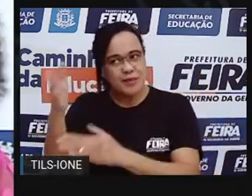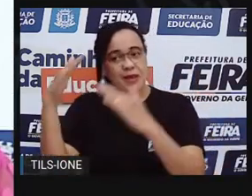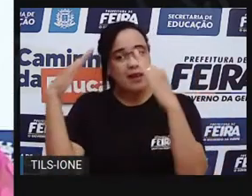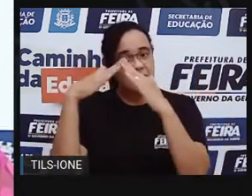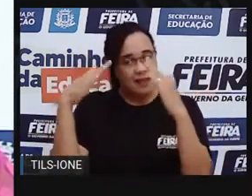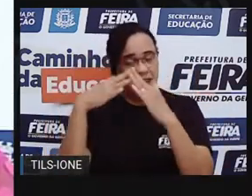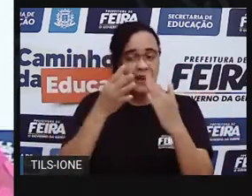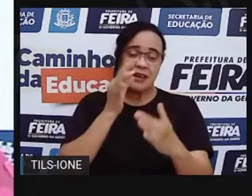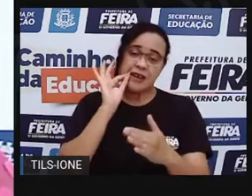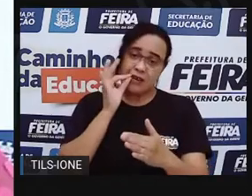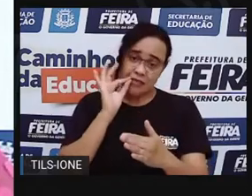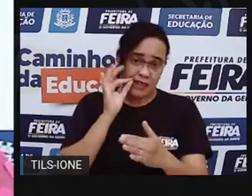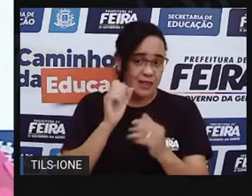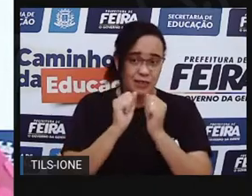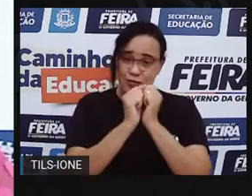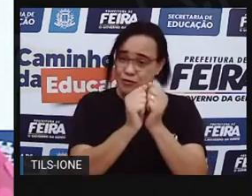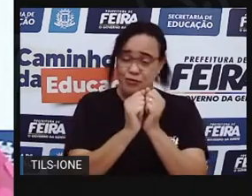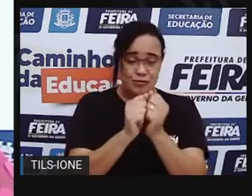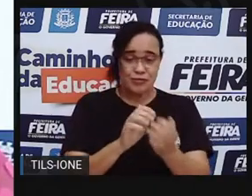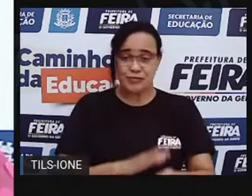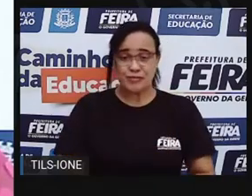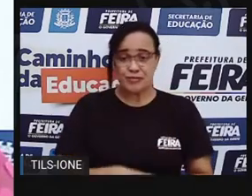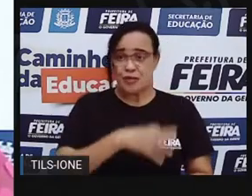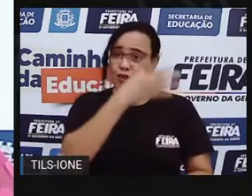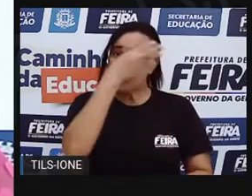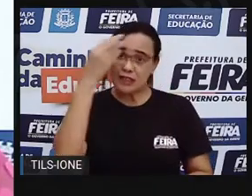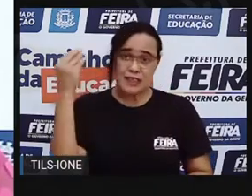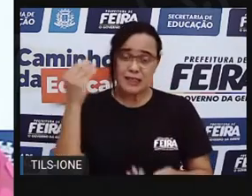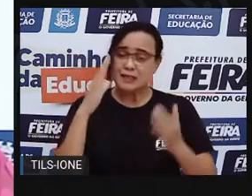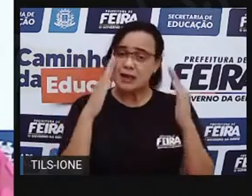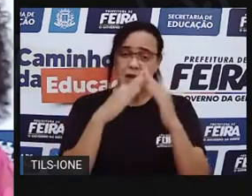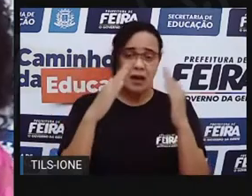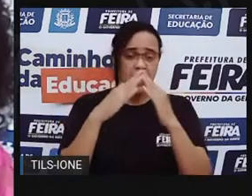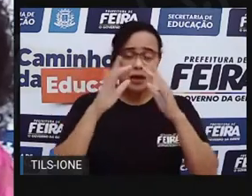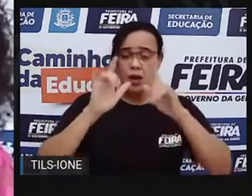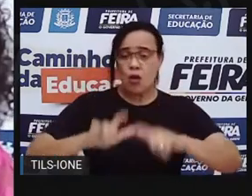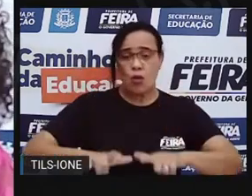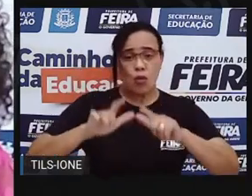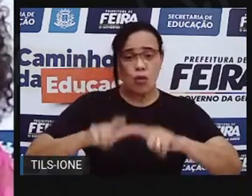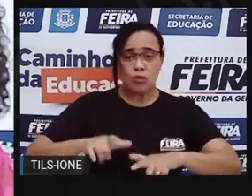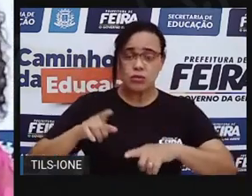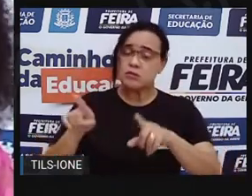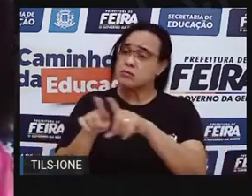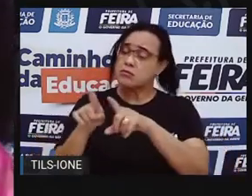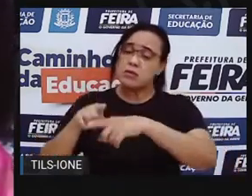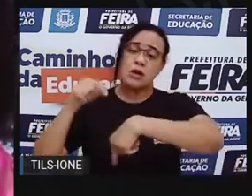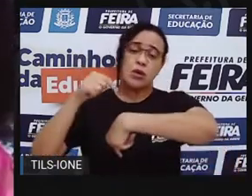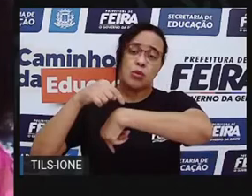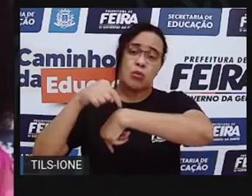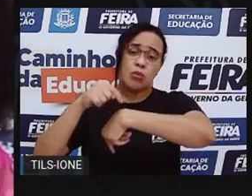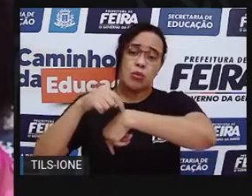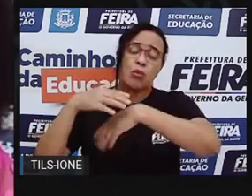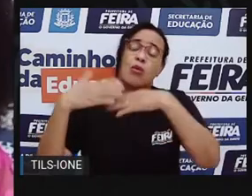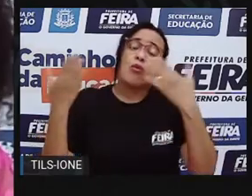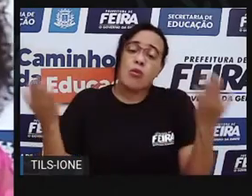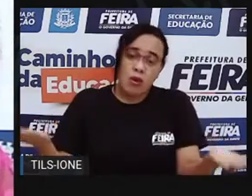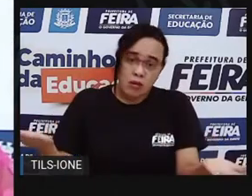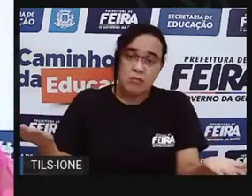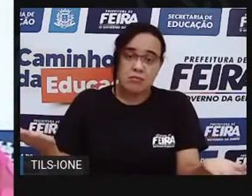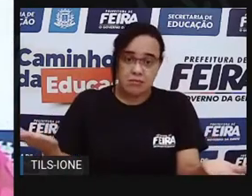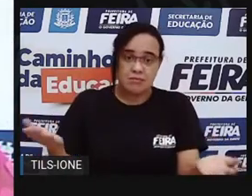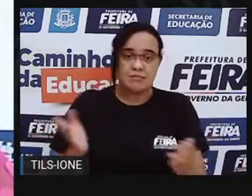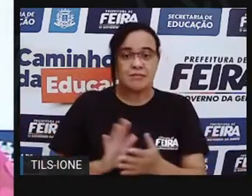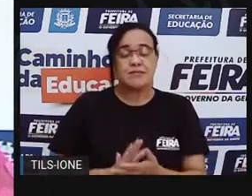casa. Eu só esqueci de te dizer onde é a minha casa e qual que é o horário. É verdade.